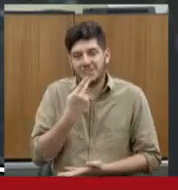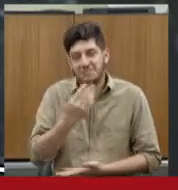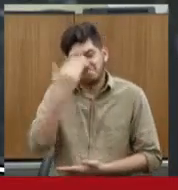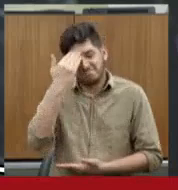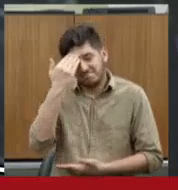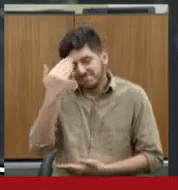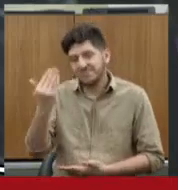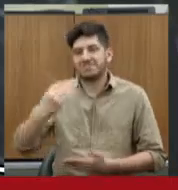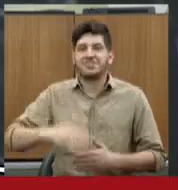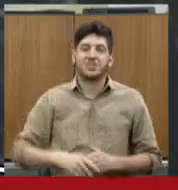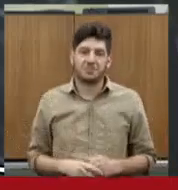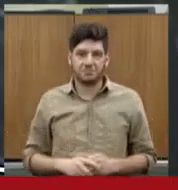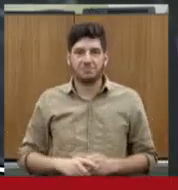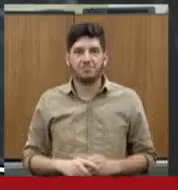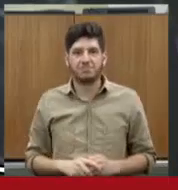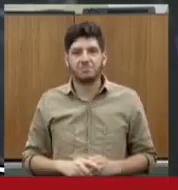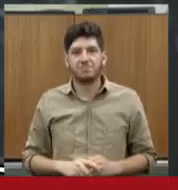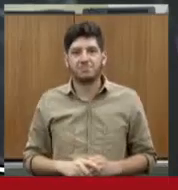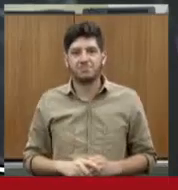agradecimento